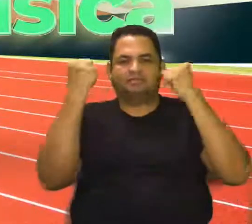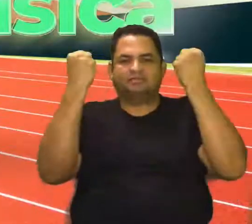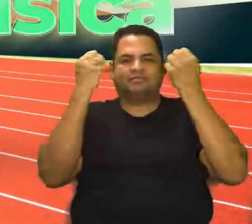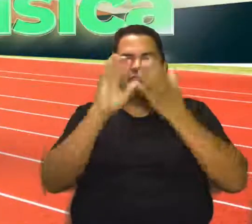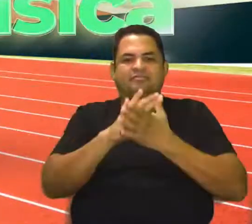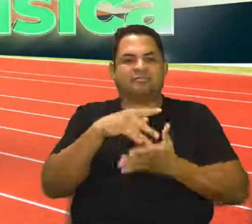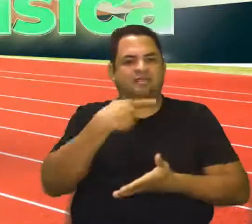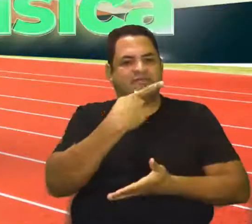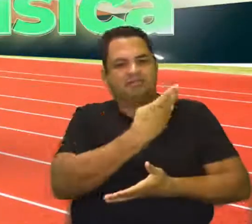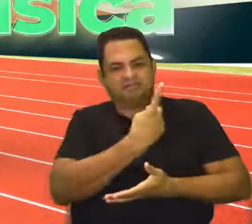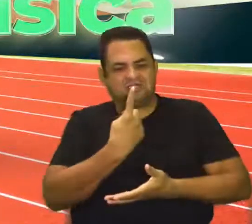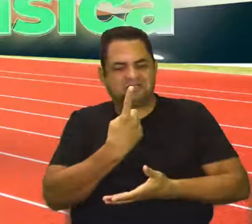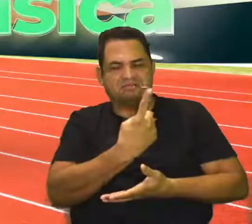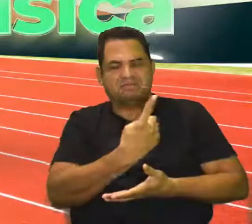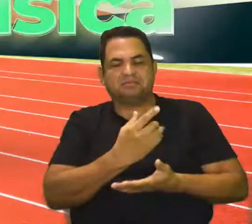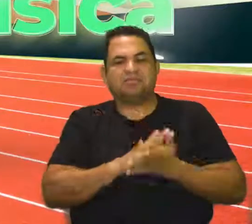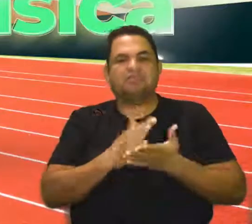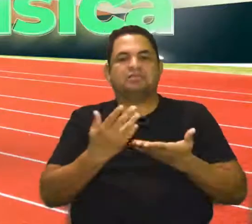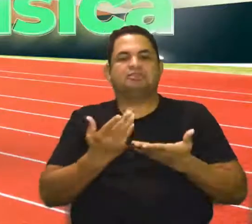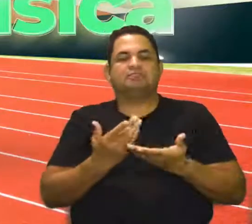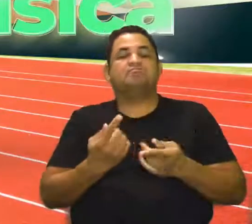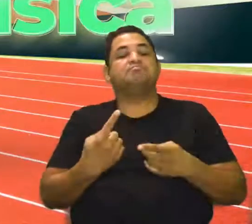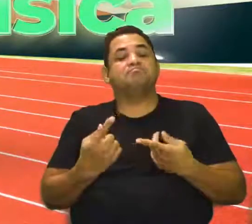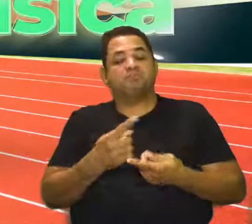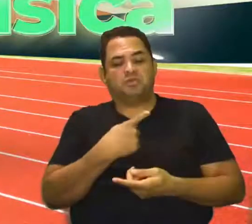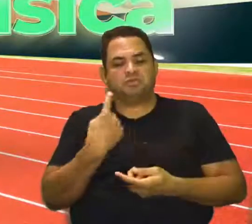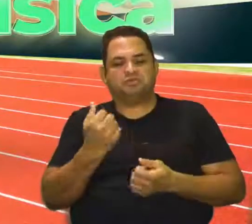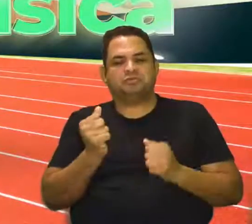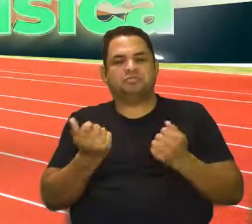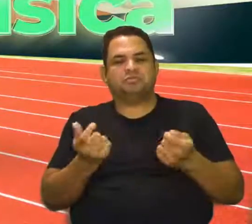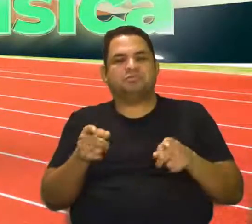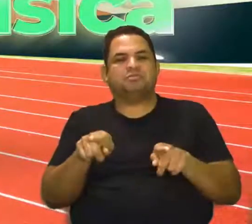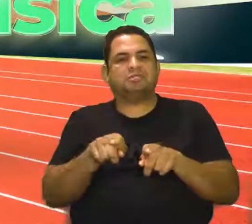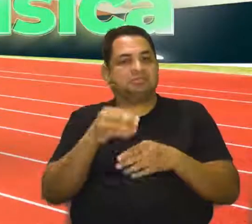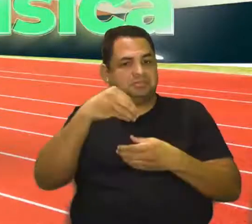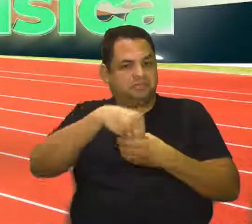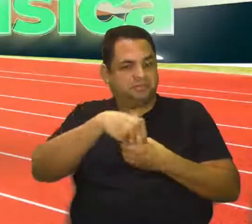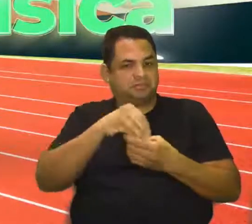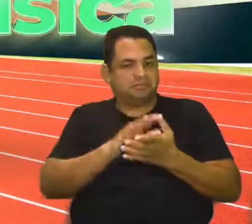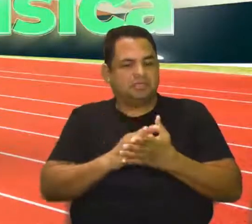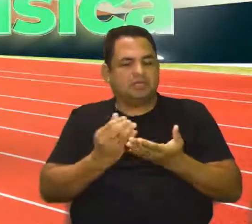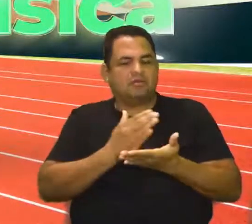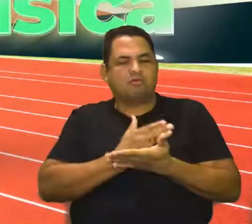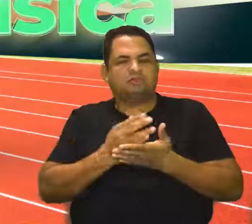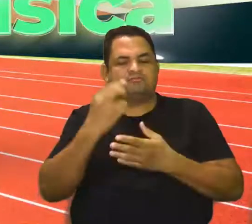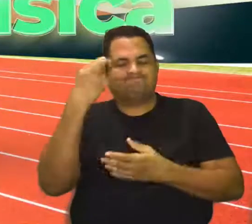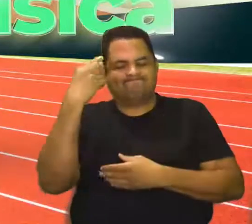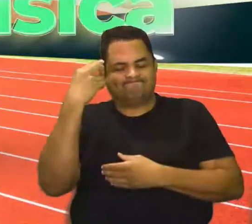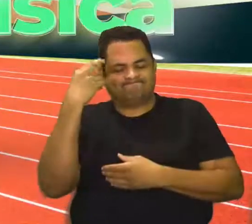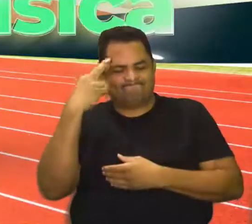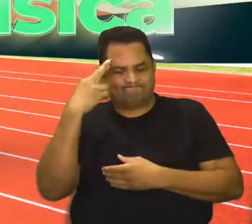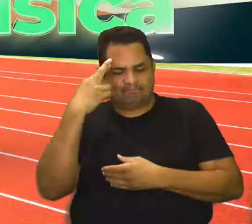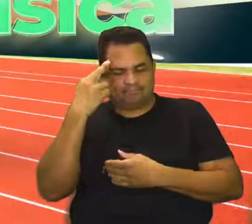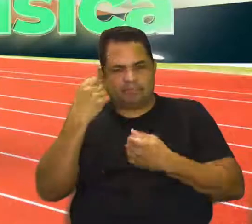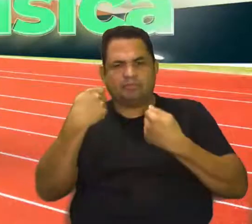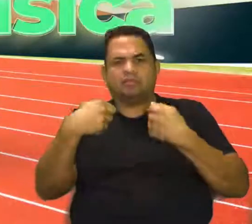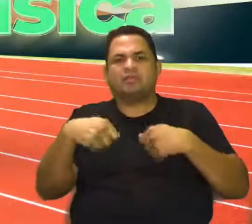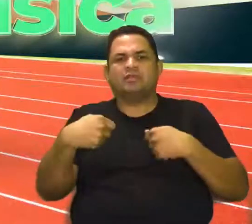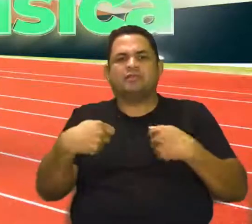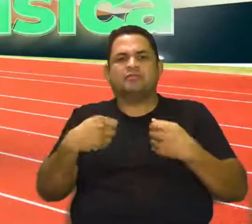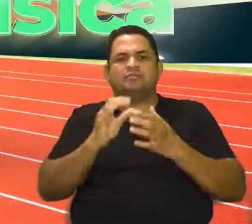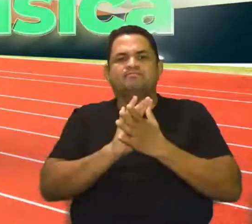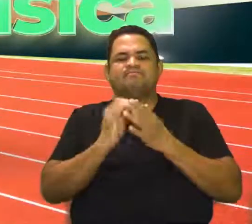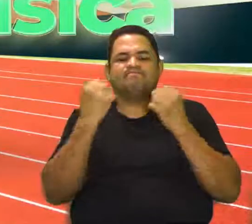digo isso para a professora Iris, porque a gente se inclui também nisso. E aí a gente começa a refletir. Eu preciso colocar